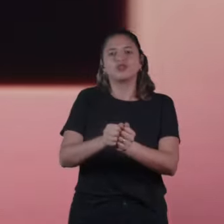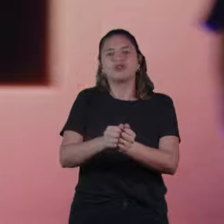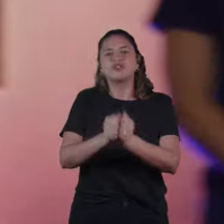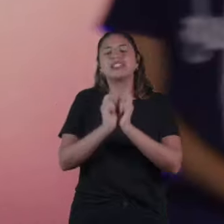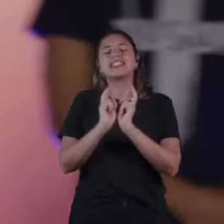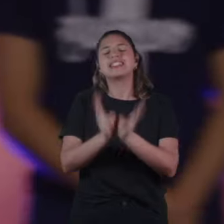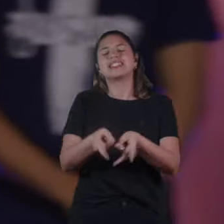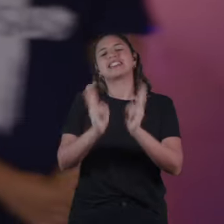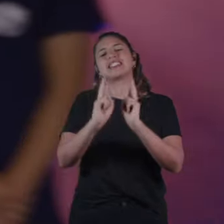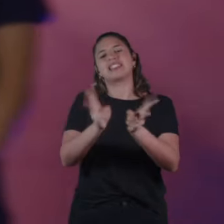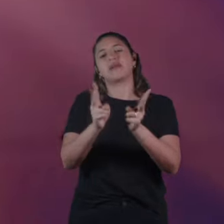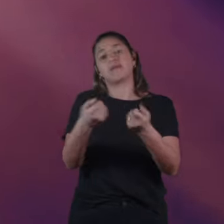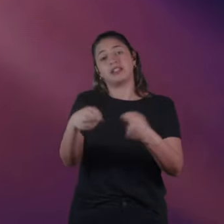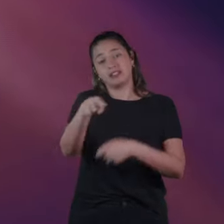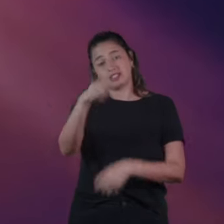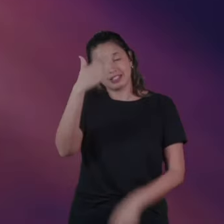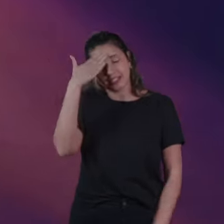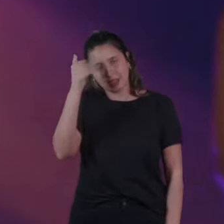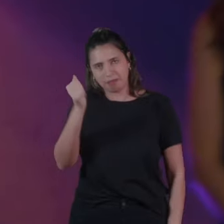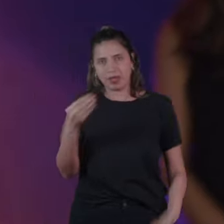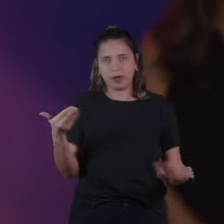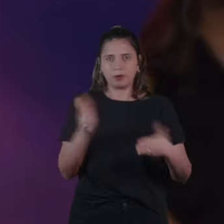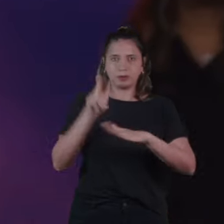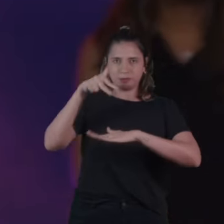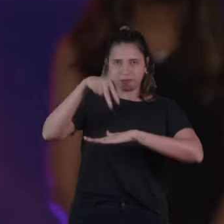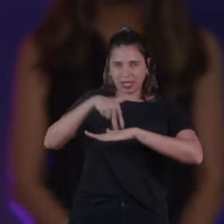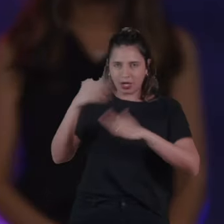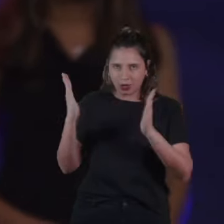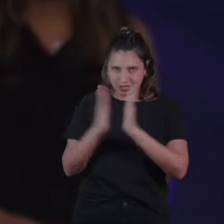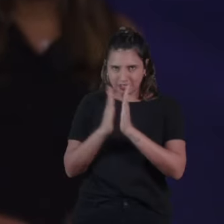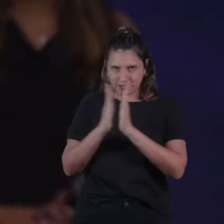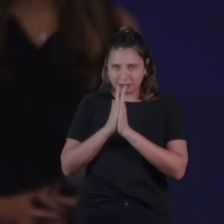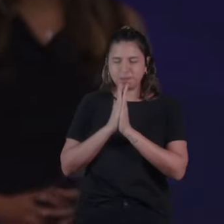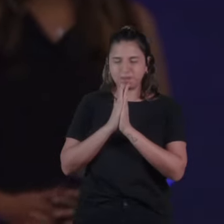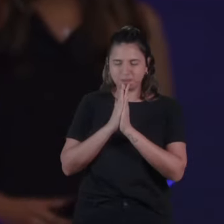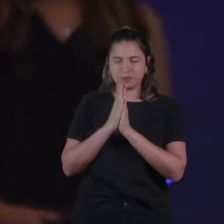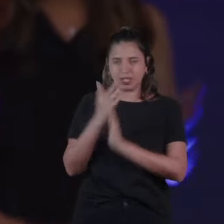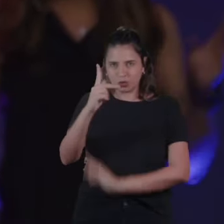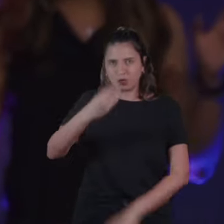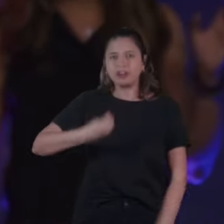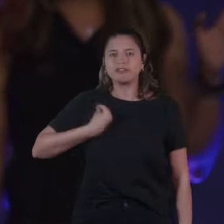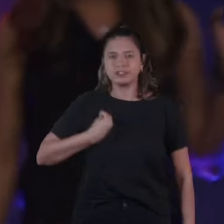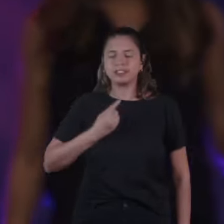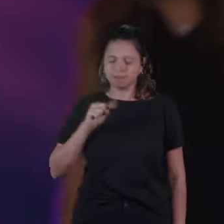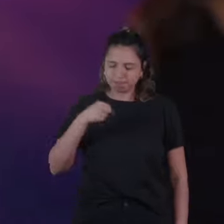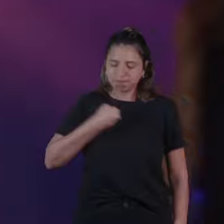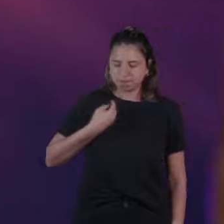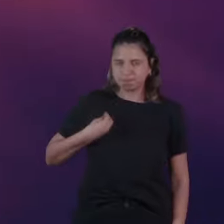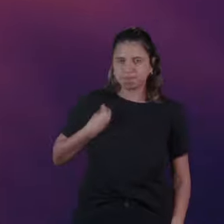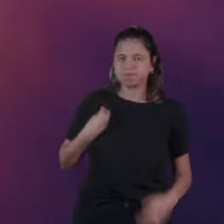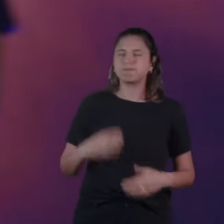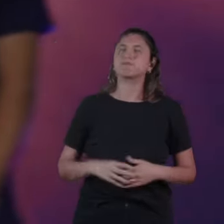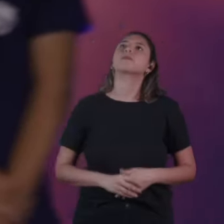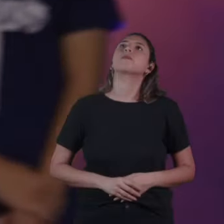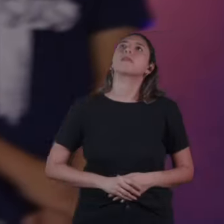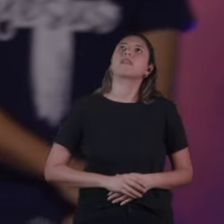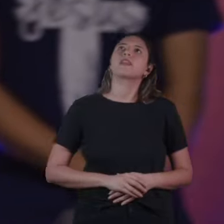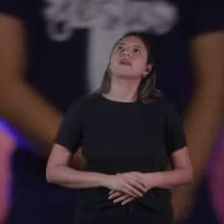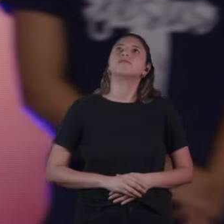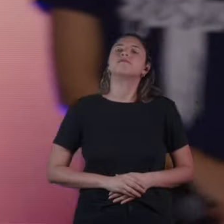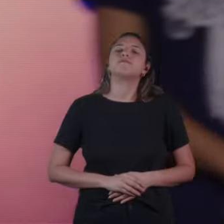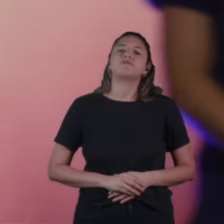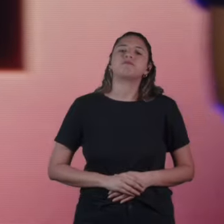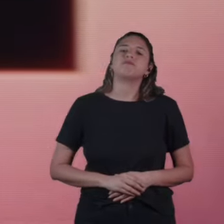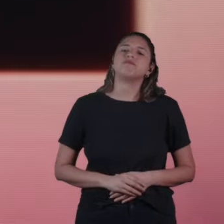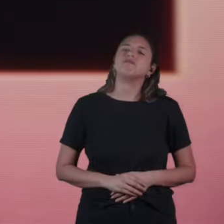Saia daqui hoje consciente disso. Vamos ficar em pé e vamos orar? Orar pela tua vida, orar pela nossa vida, pela